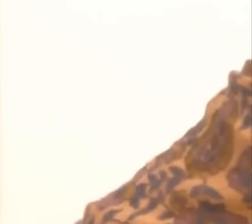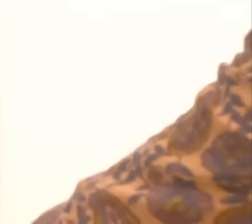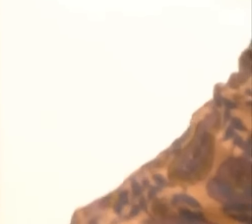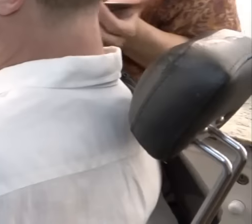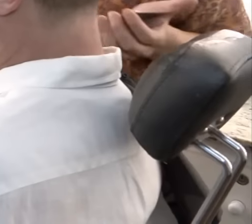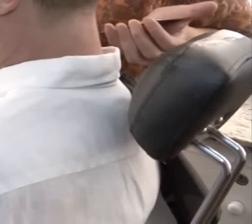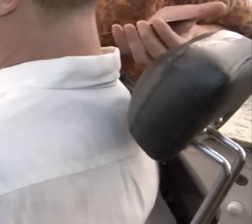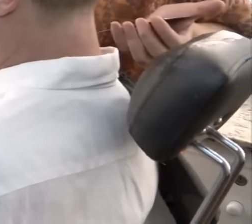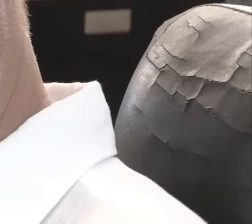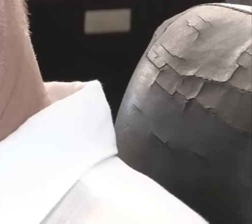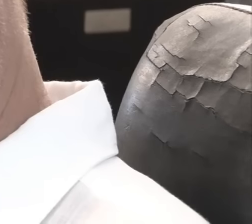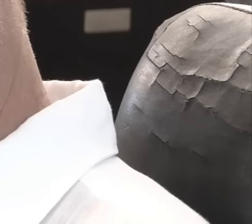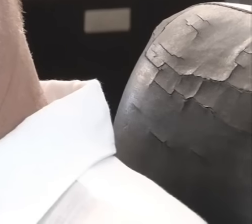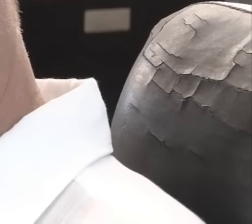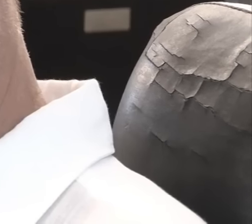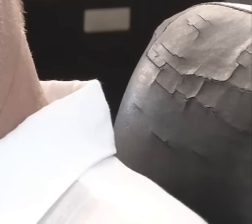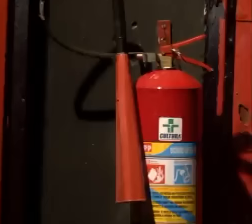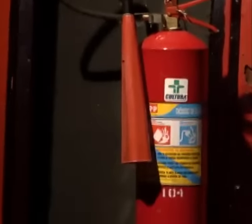Assunção